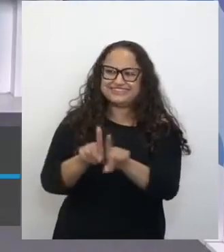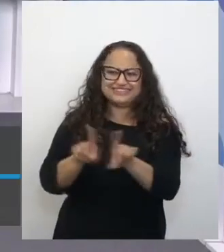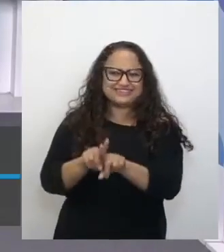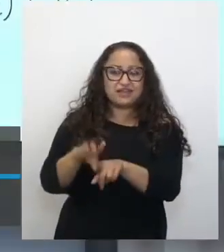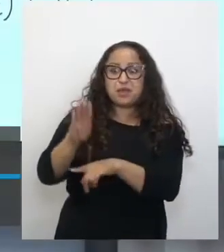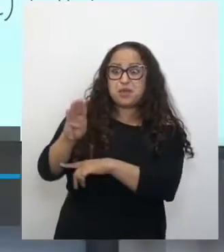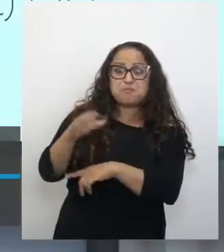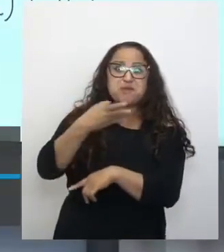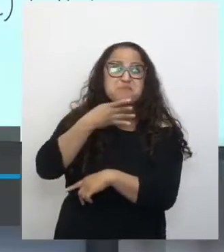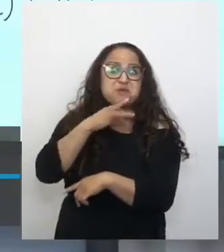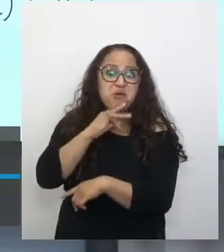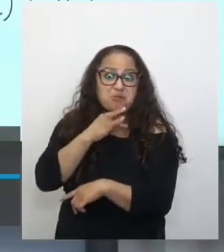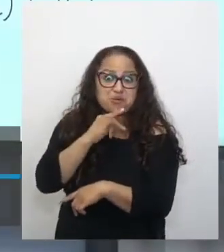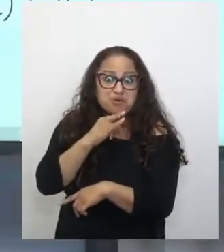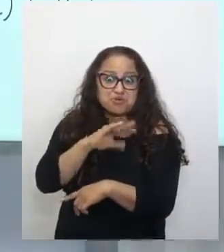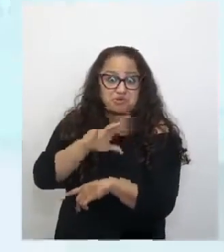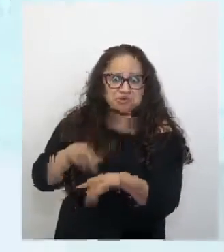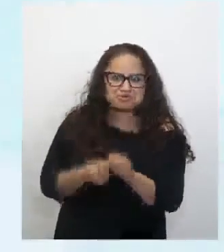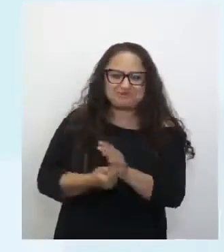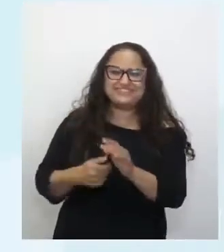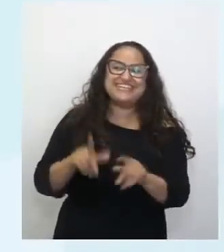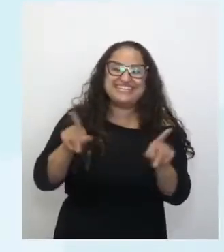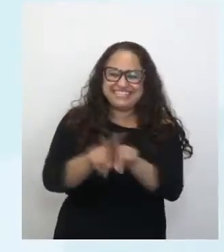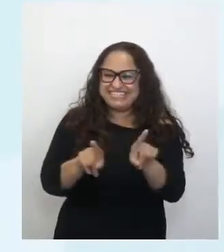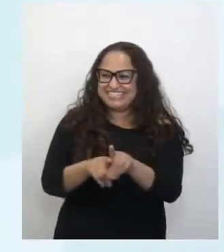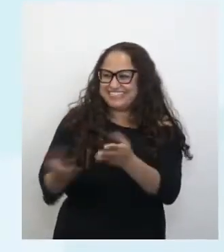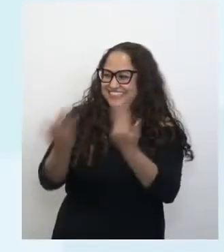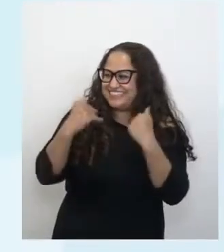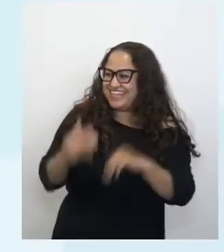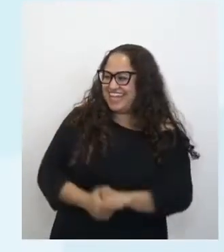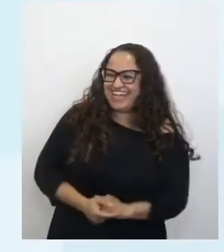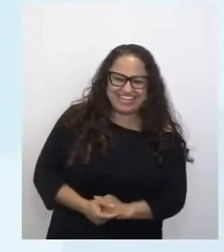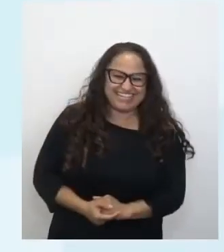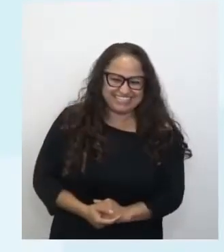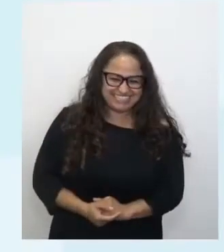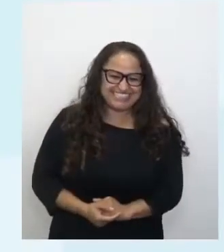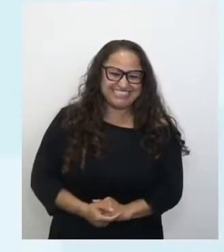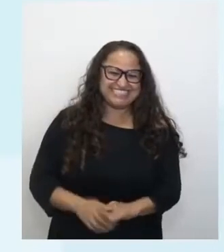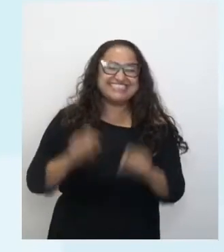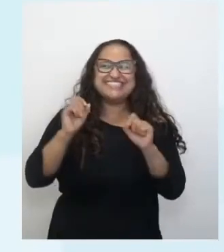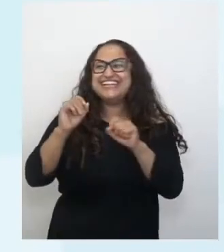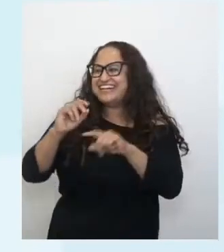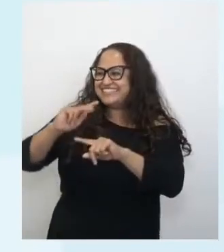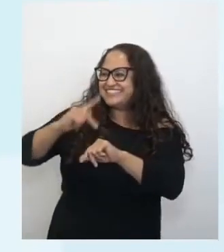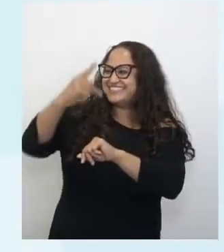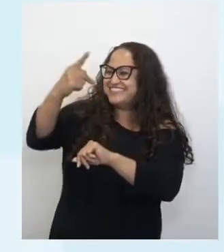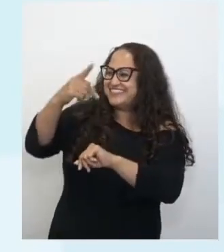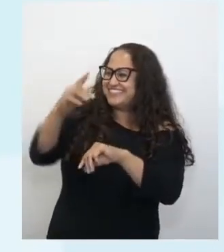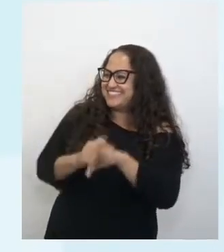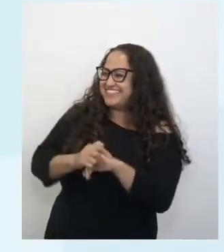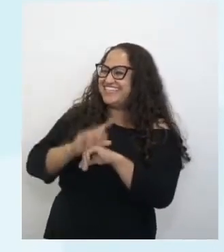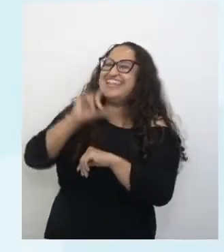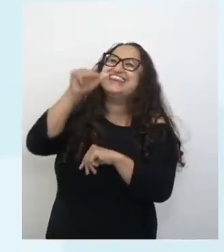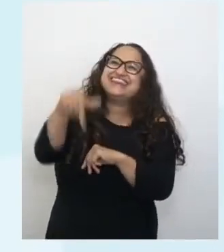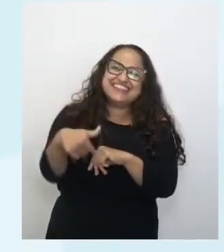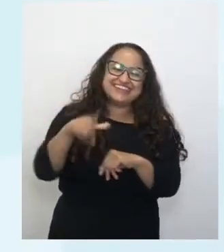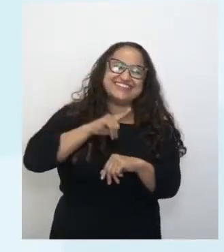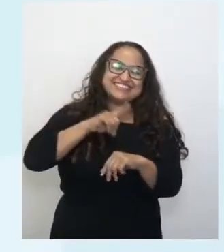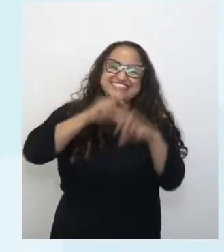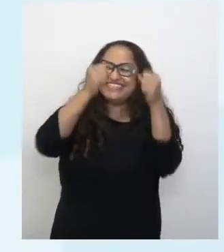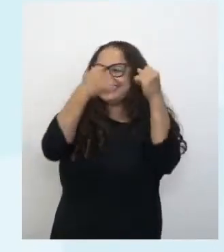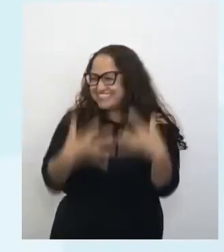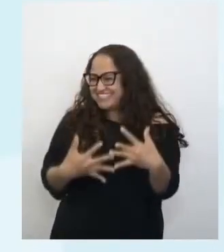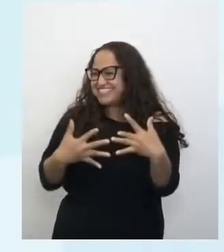quatro sim então vamos lá falei para vocês cortar a potência dois e depois fazer a multiplicação